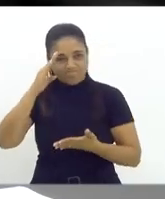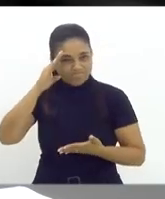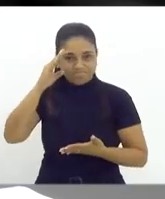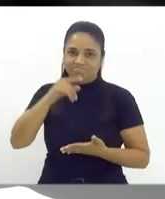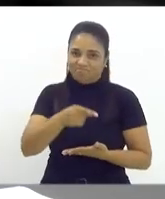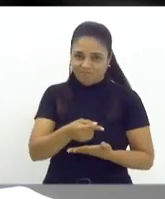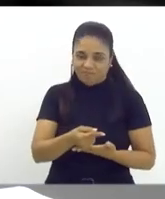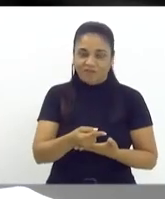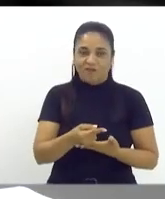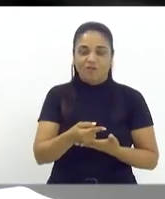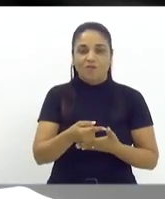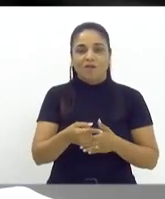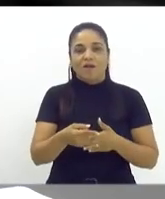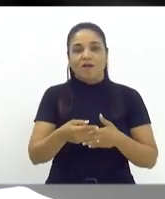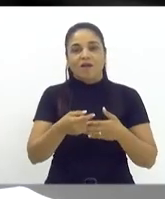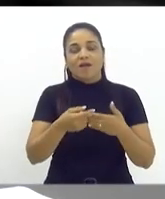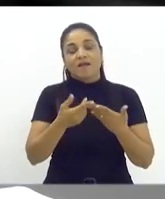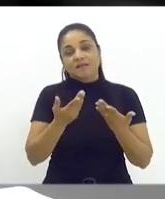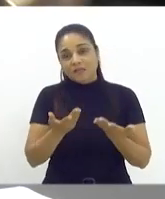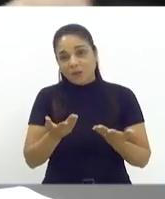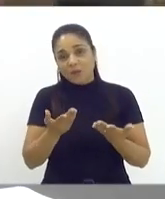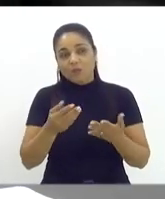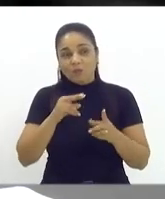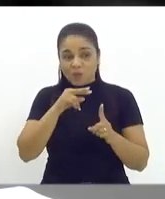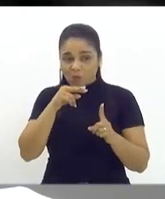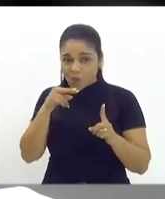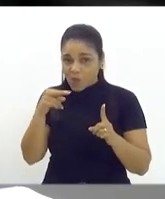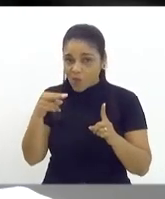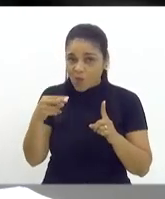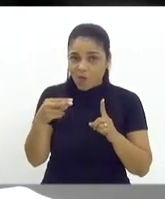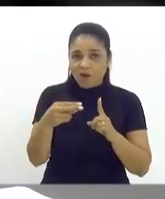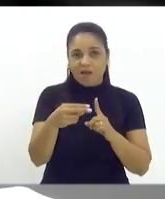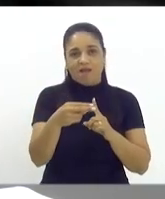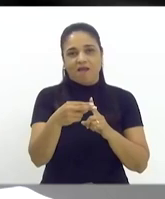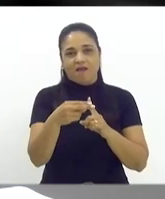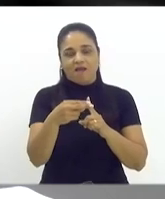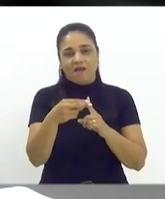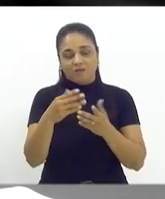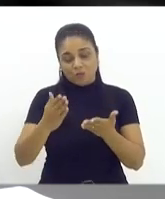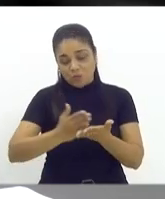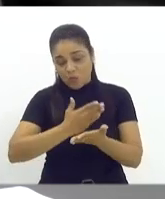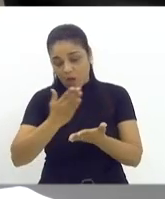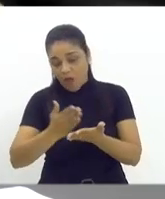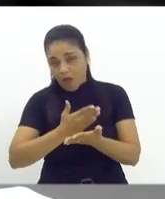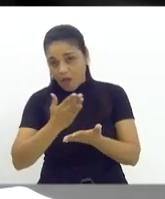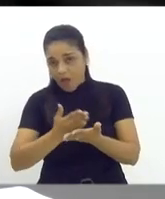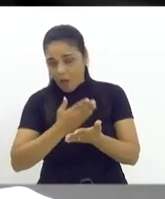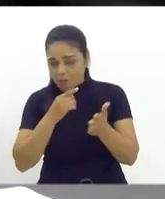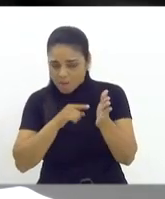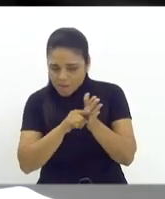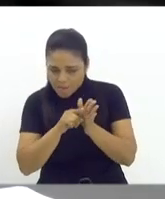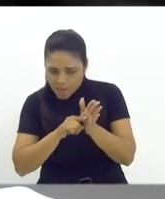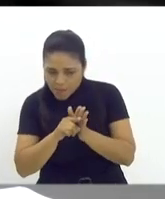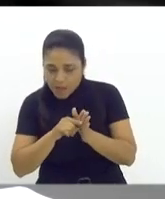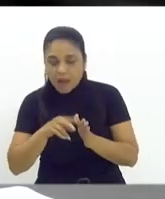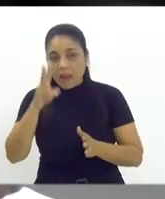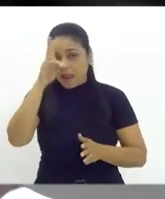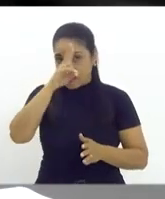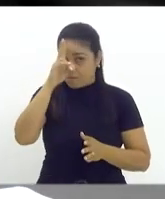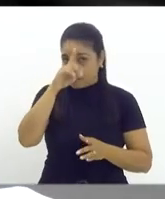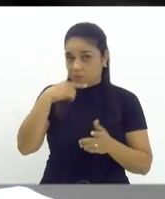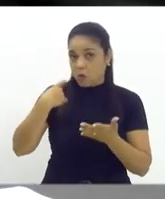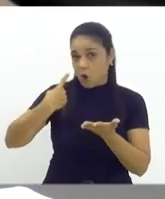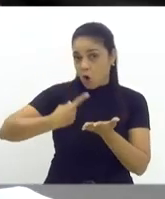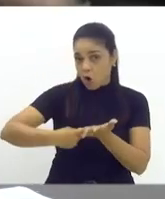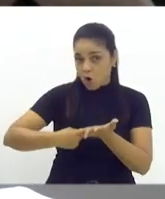é quando a gente olhar para Os questionamentos do álbum a gente também tem que se lembrar que a gente tem um compromisso